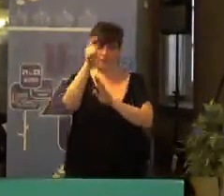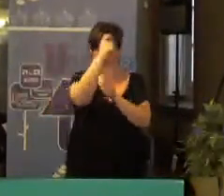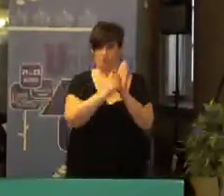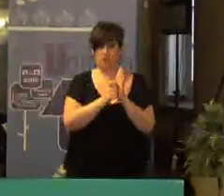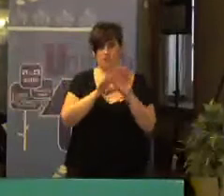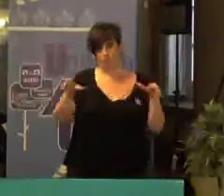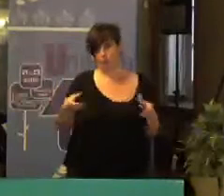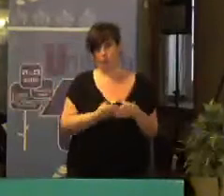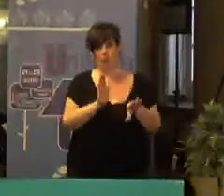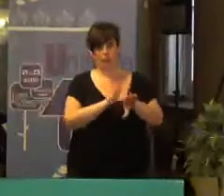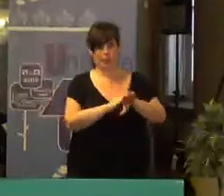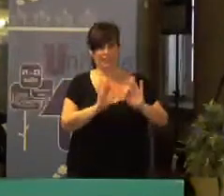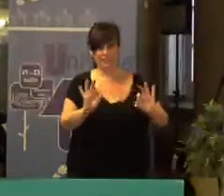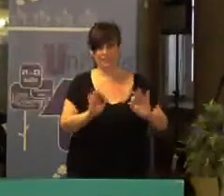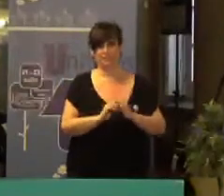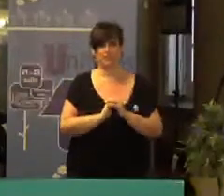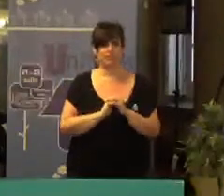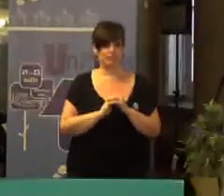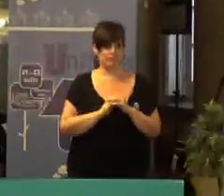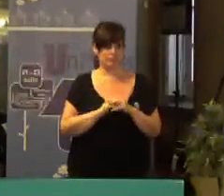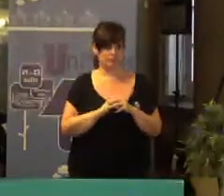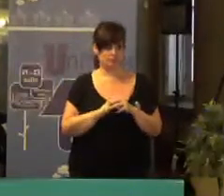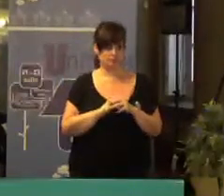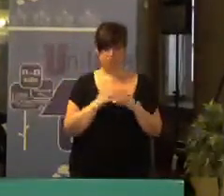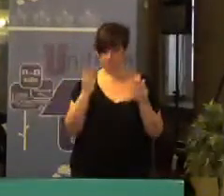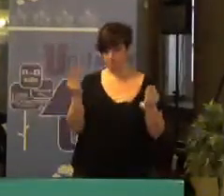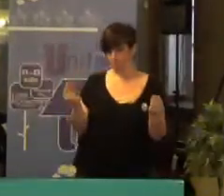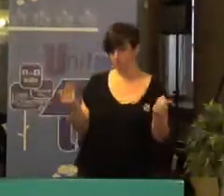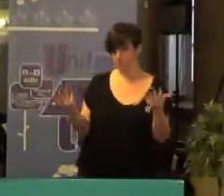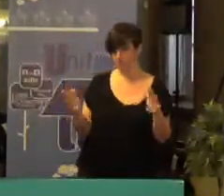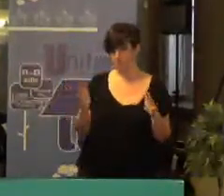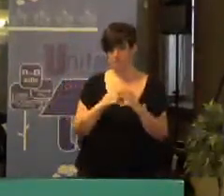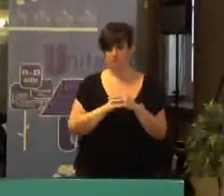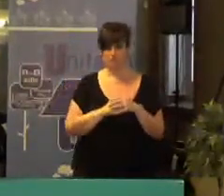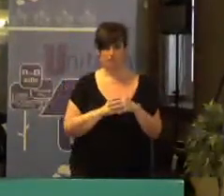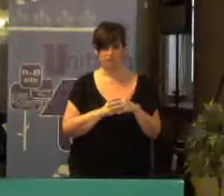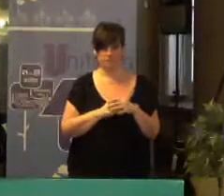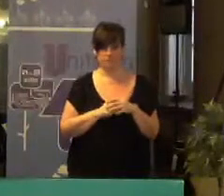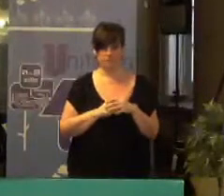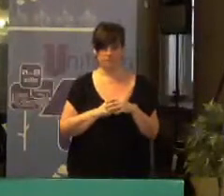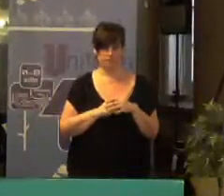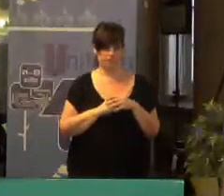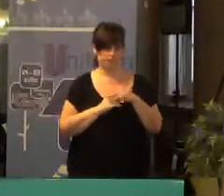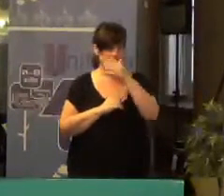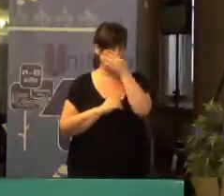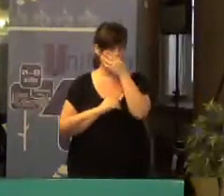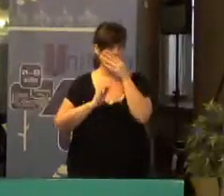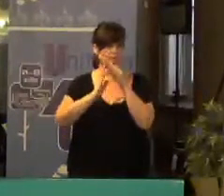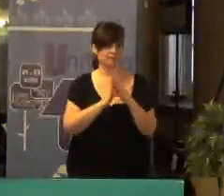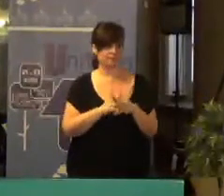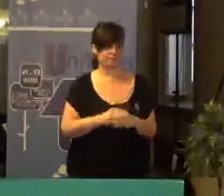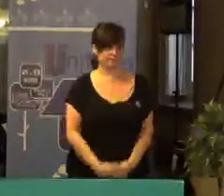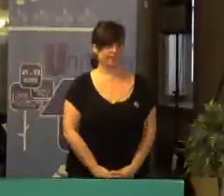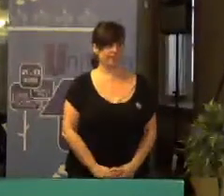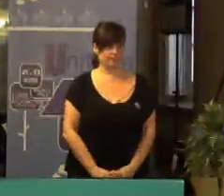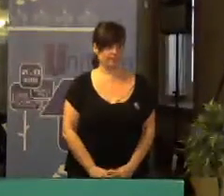mas o Centeno é o nosso Ministro das Finanças. Mas lá vamos andando. Eu